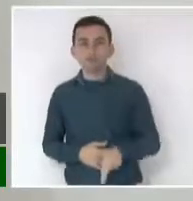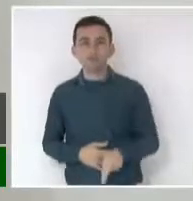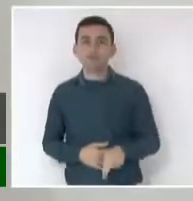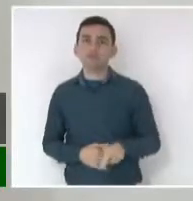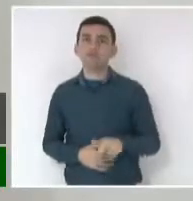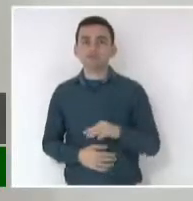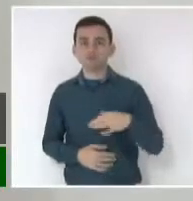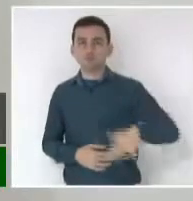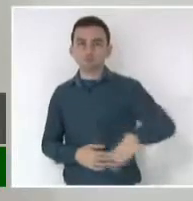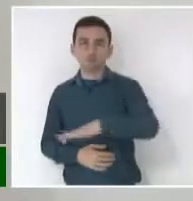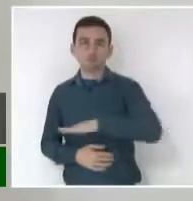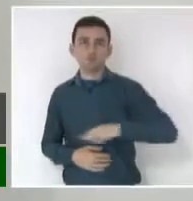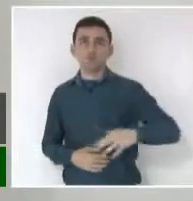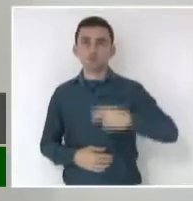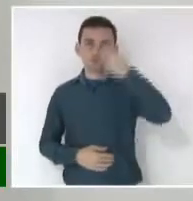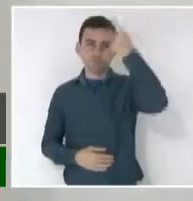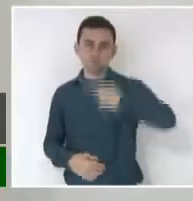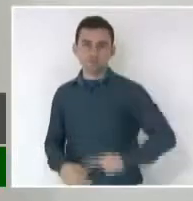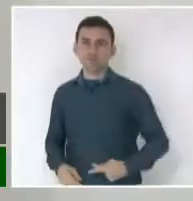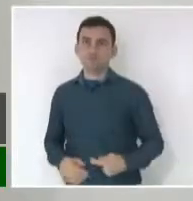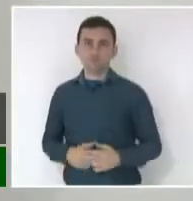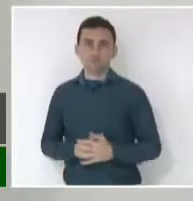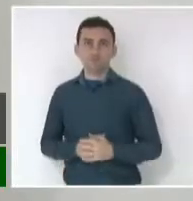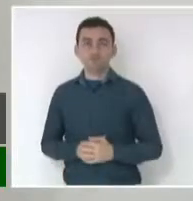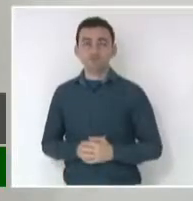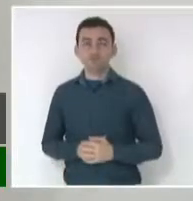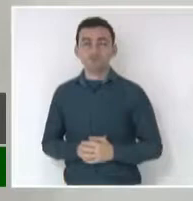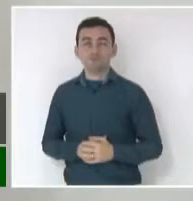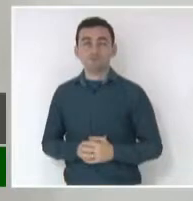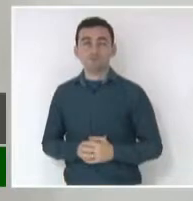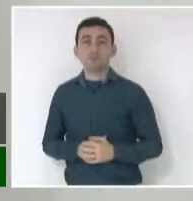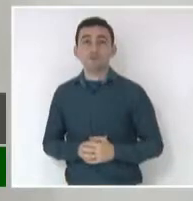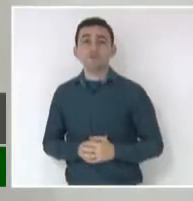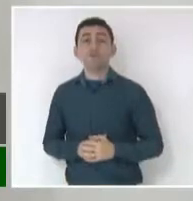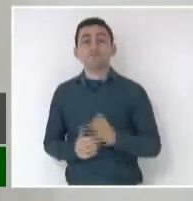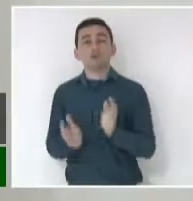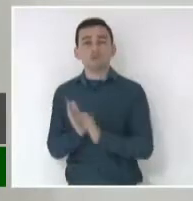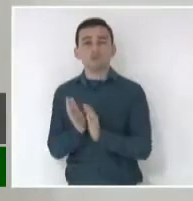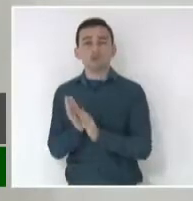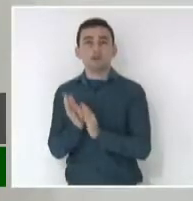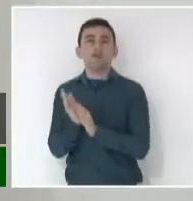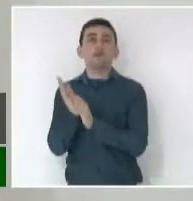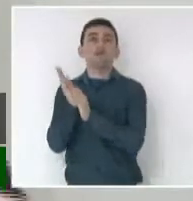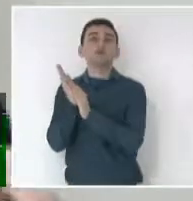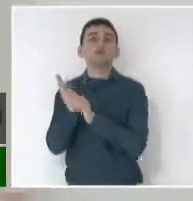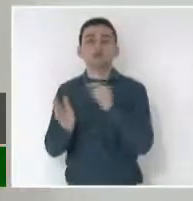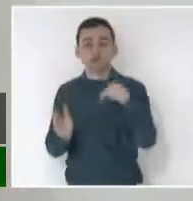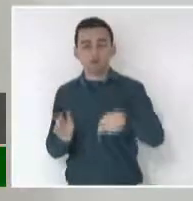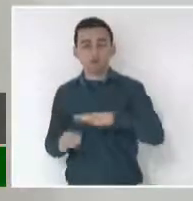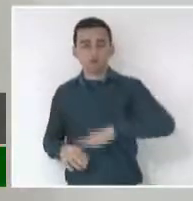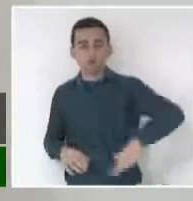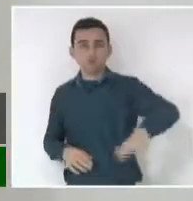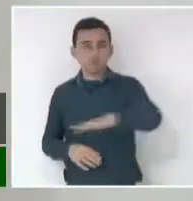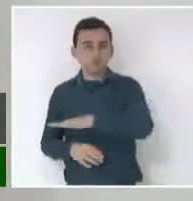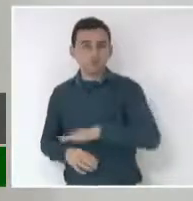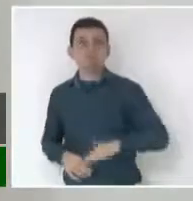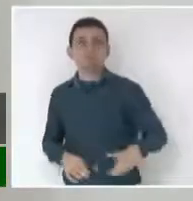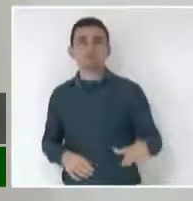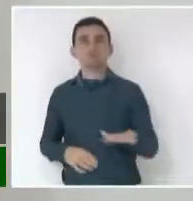ser. Parabéns à Associação Catarinense das Plantas Medicinais por